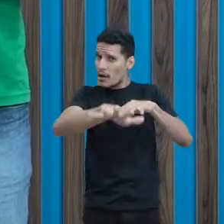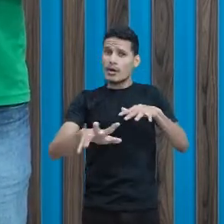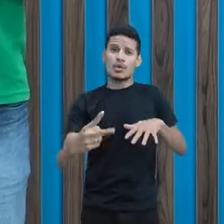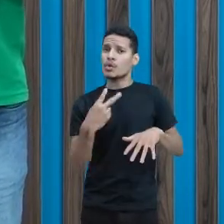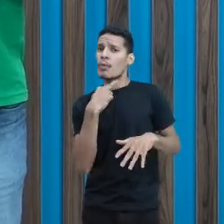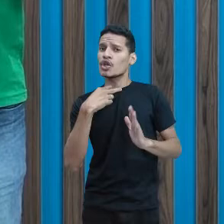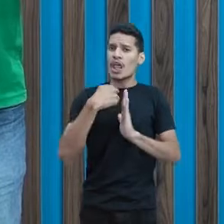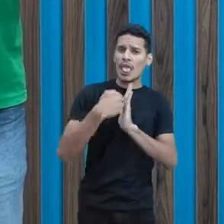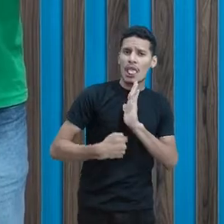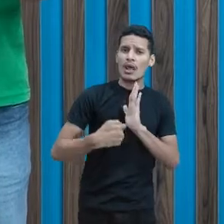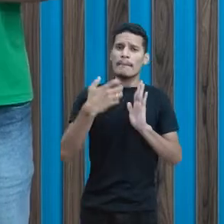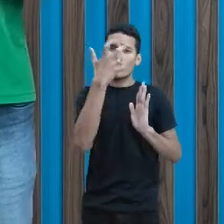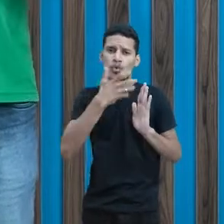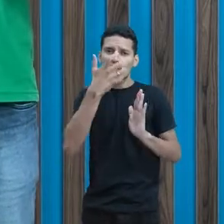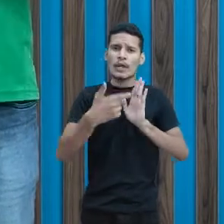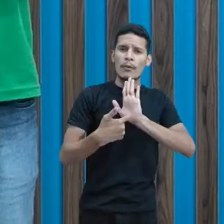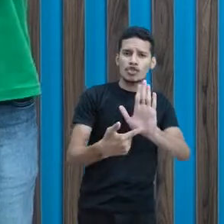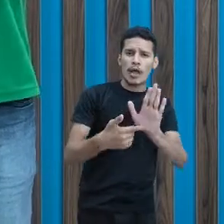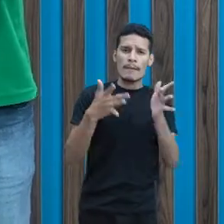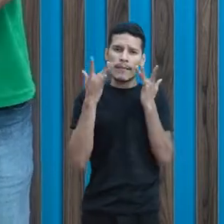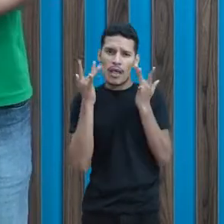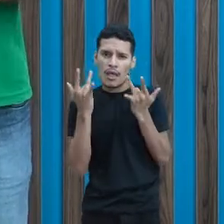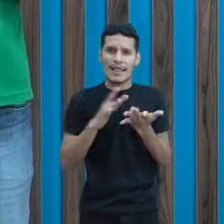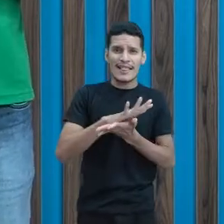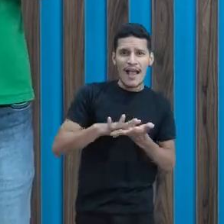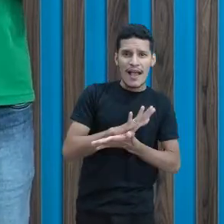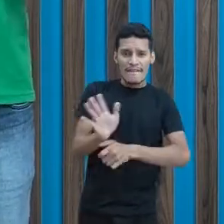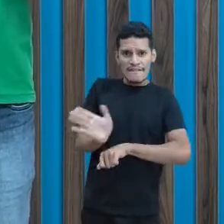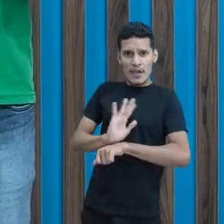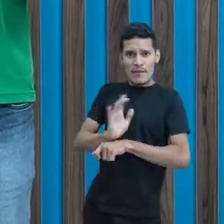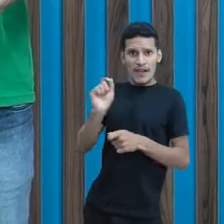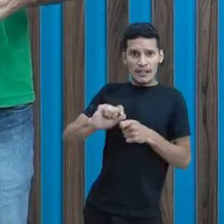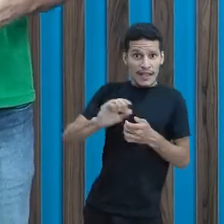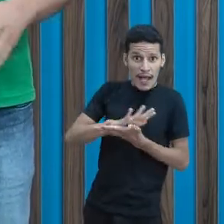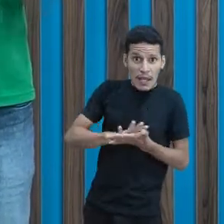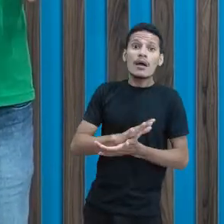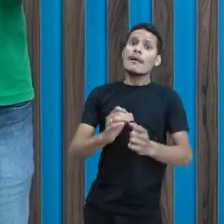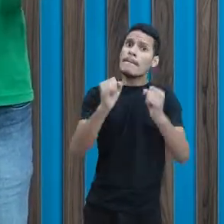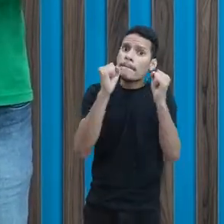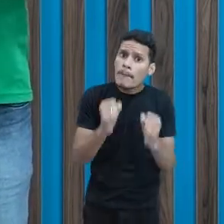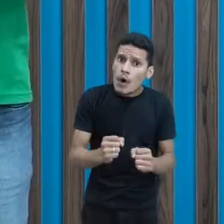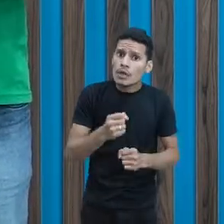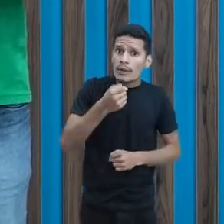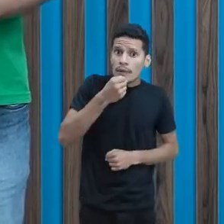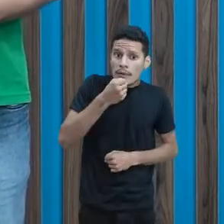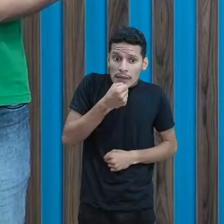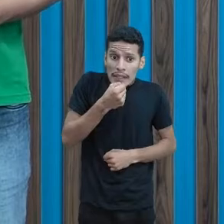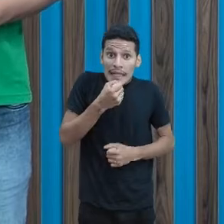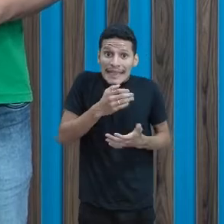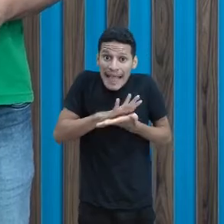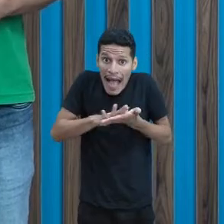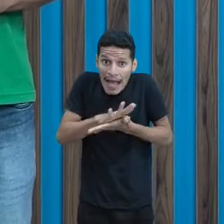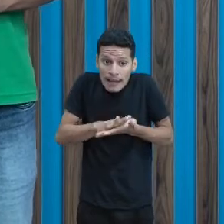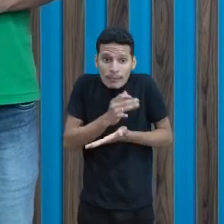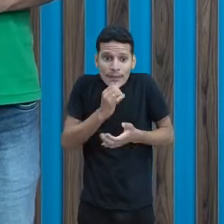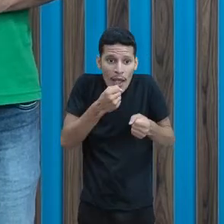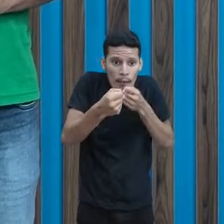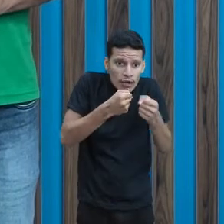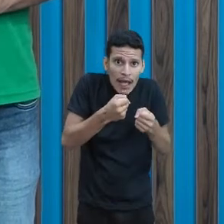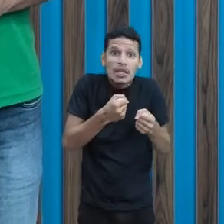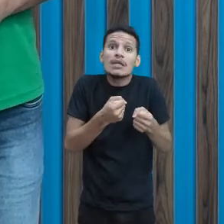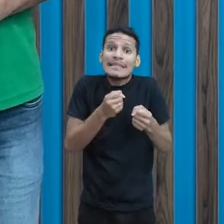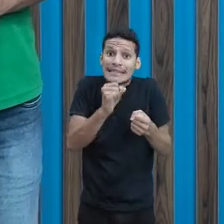não pode encenar uma peça, não pode fazer um filme, pode fazer uma reportagem, qualquer coisa que desagrade a ditadura, ela vai lá e vai dizer,